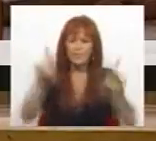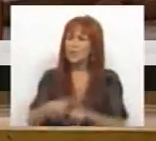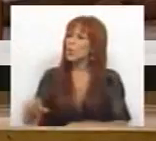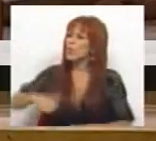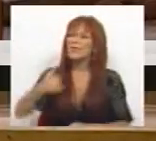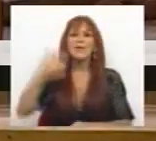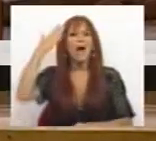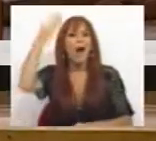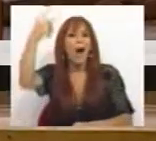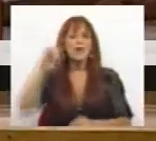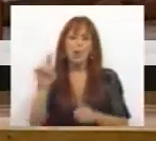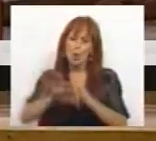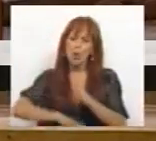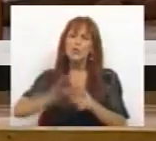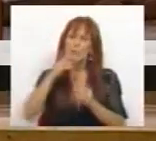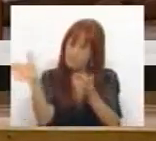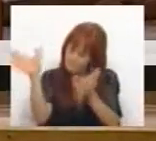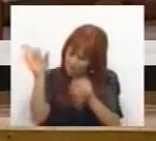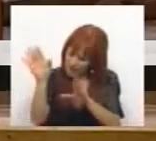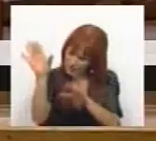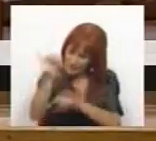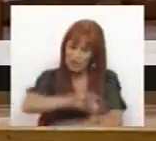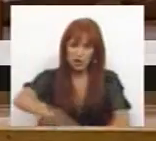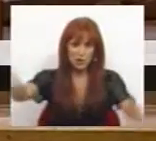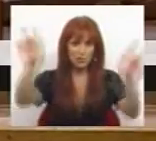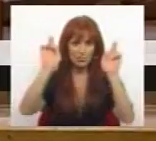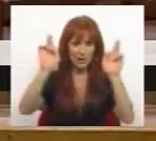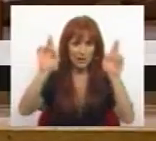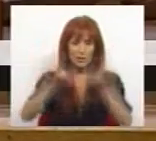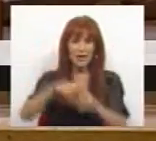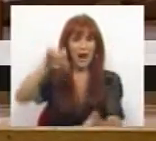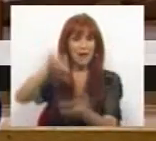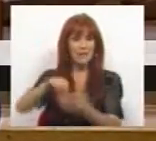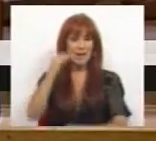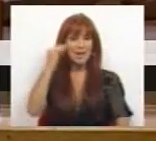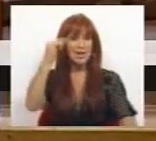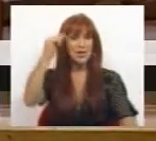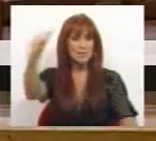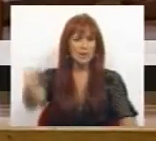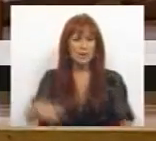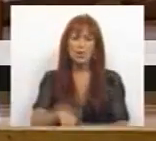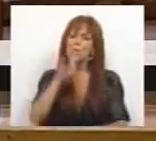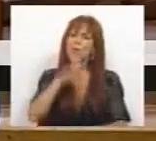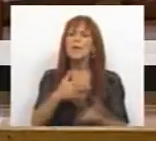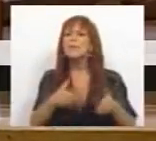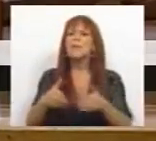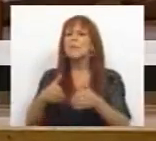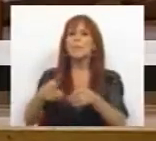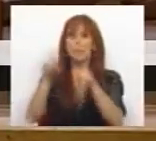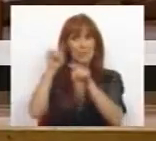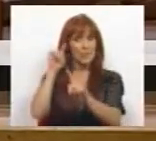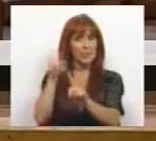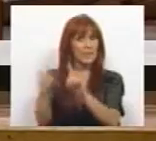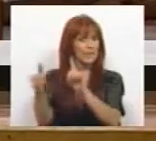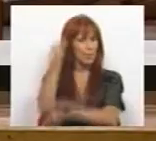os verdes consideram que há condições para ir mais longe, esperando, portanto, que em sede de especialidade se possa caminhar